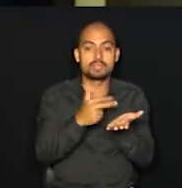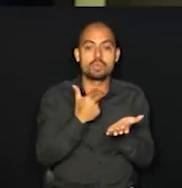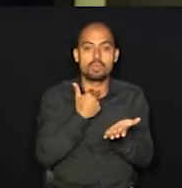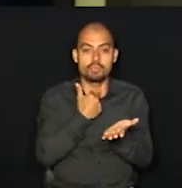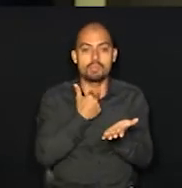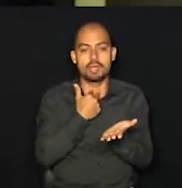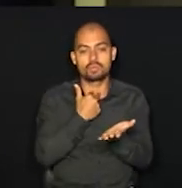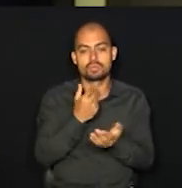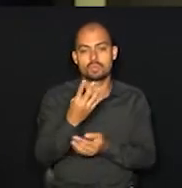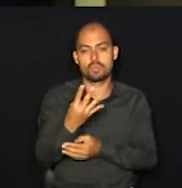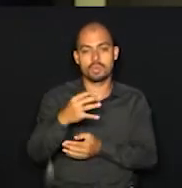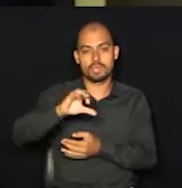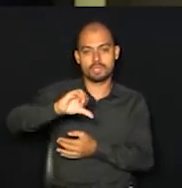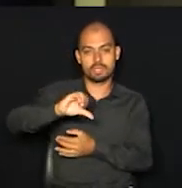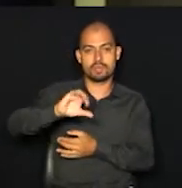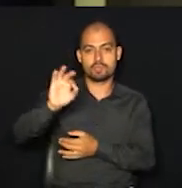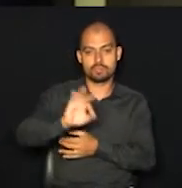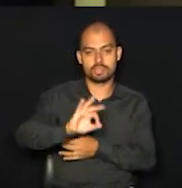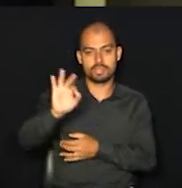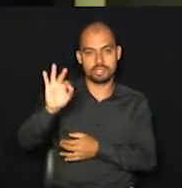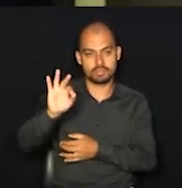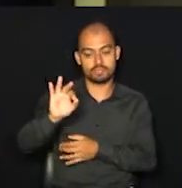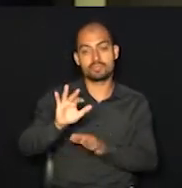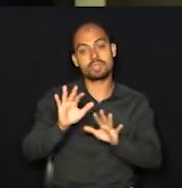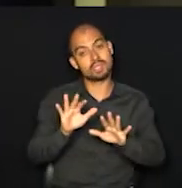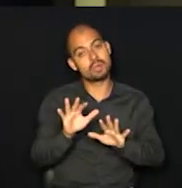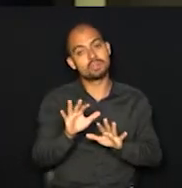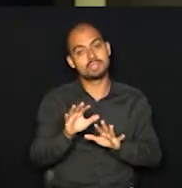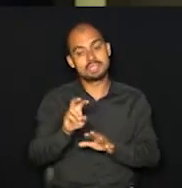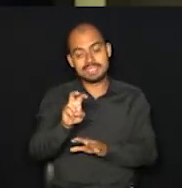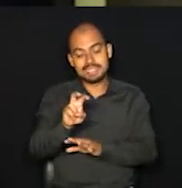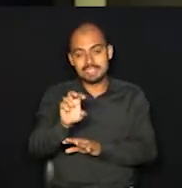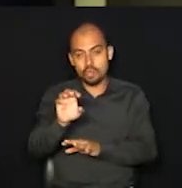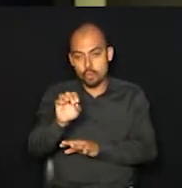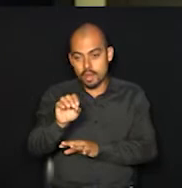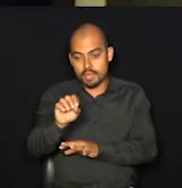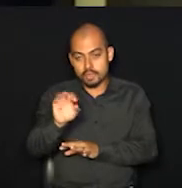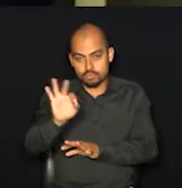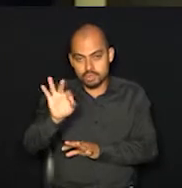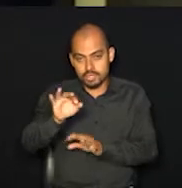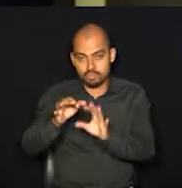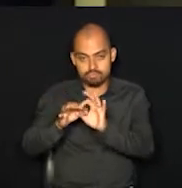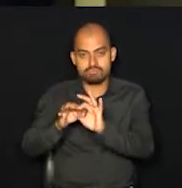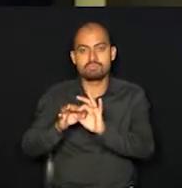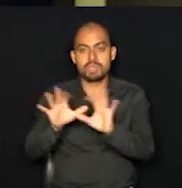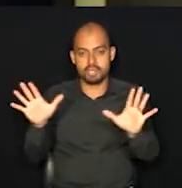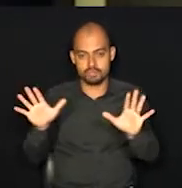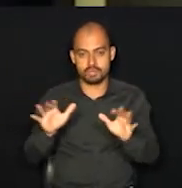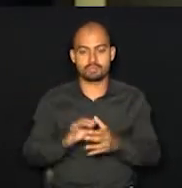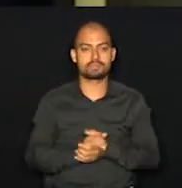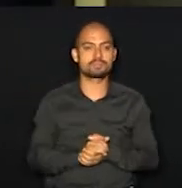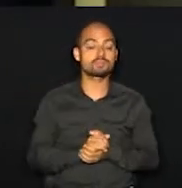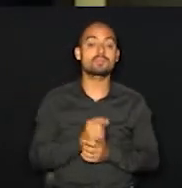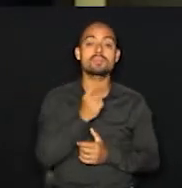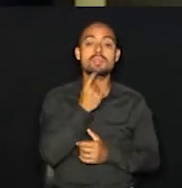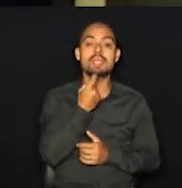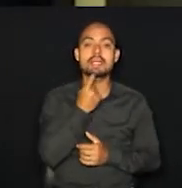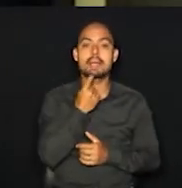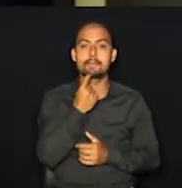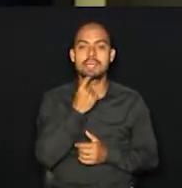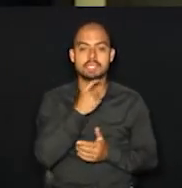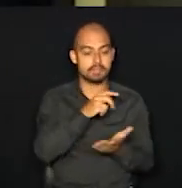de 49%, portanto, tem mais de 50% livre. Em Campinas, nós tivemos uma queda de internação